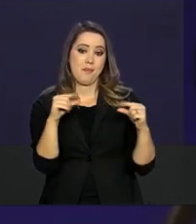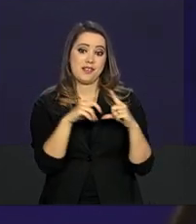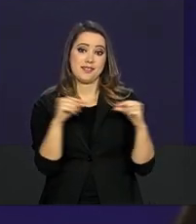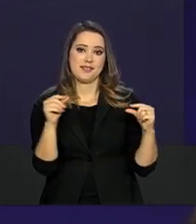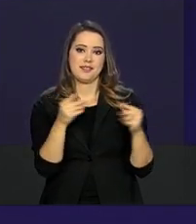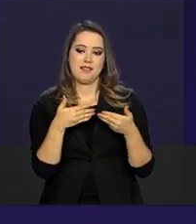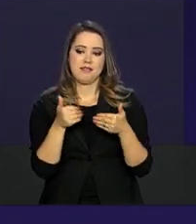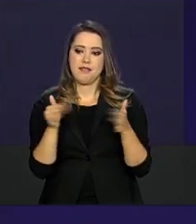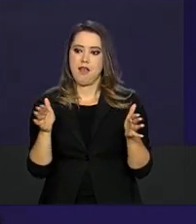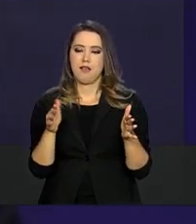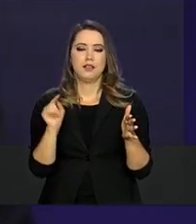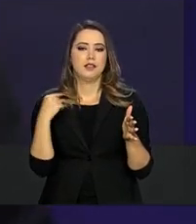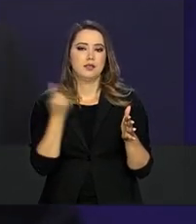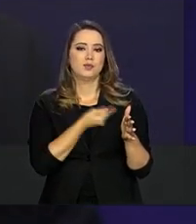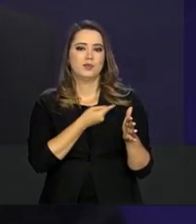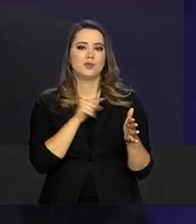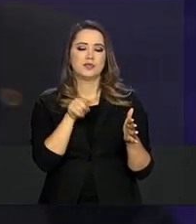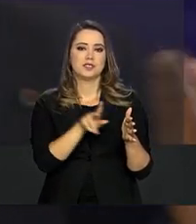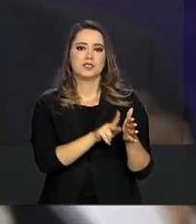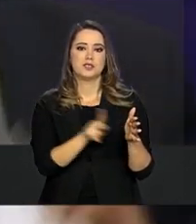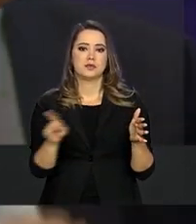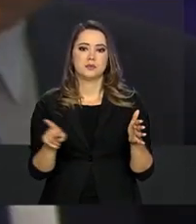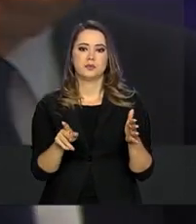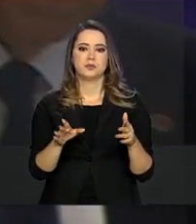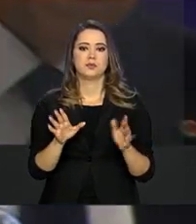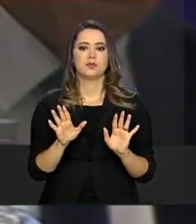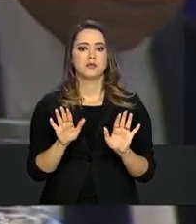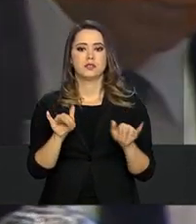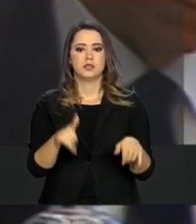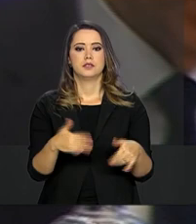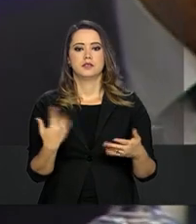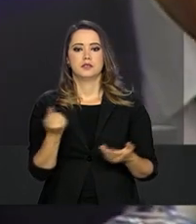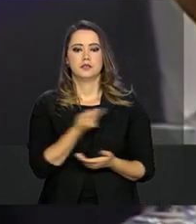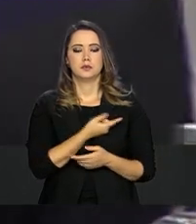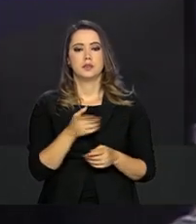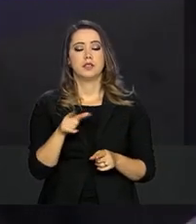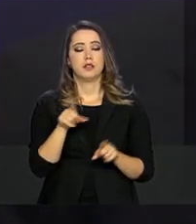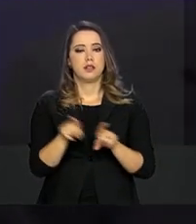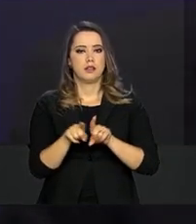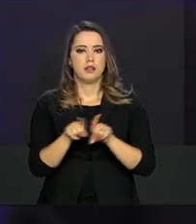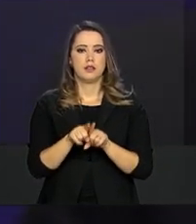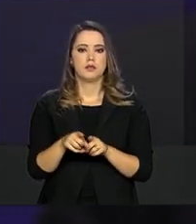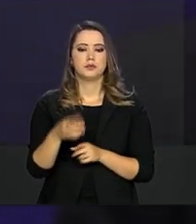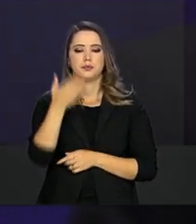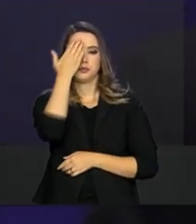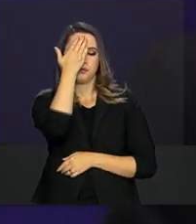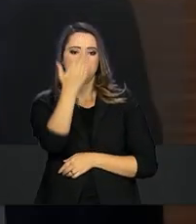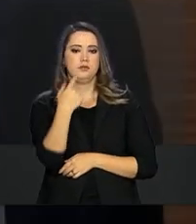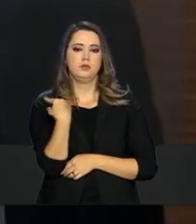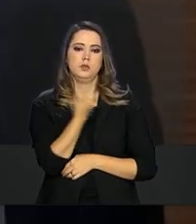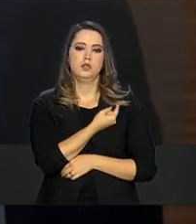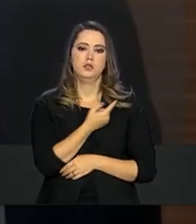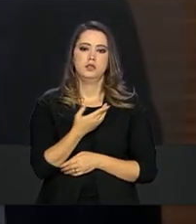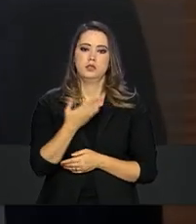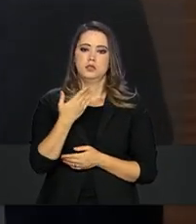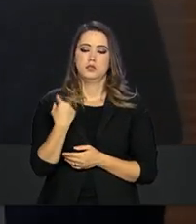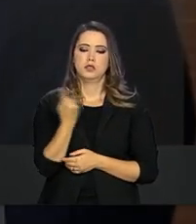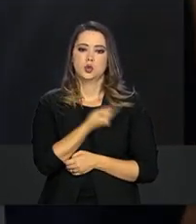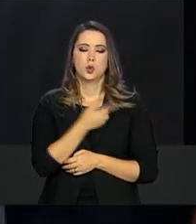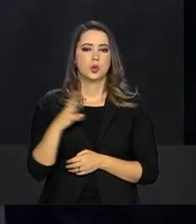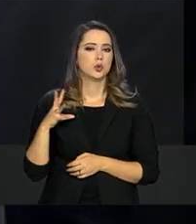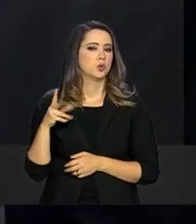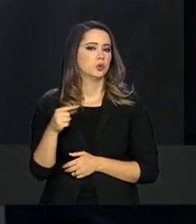de nossa presidência e finalmente eu quero dizer presidente mas não sei que nós depositamos todos mas